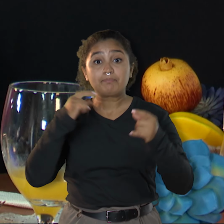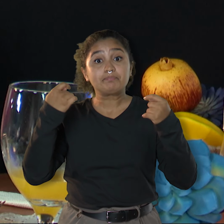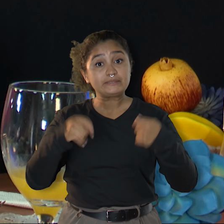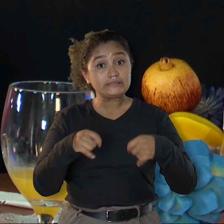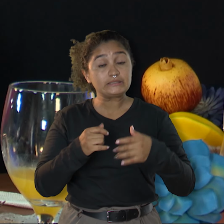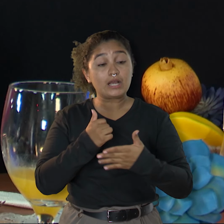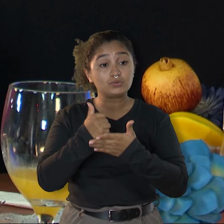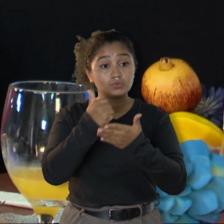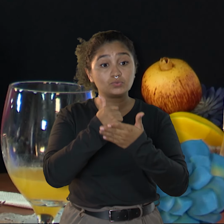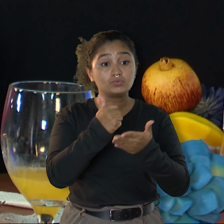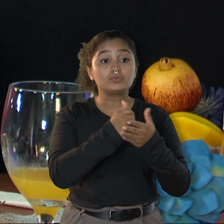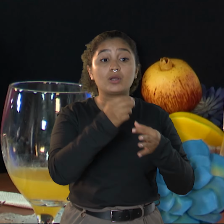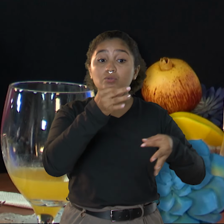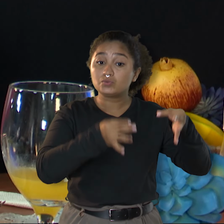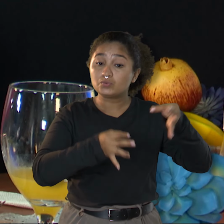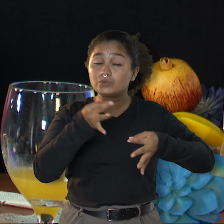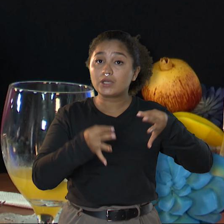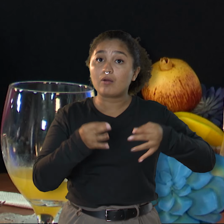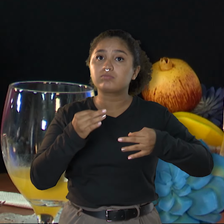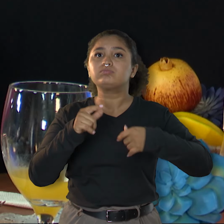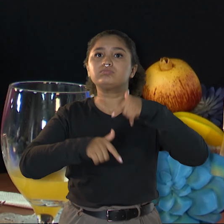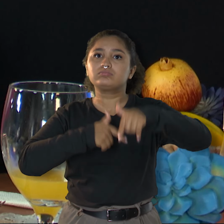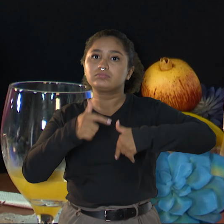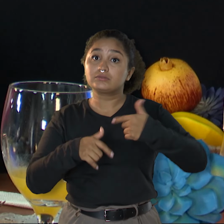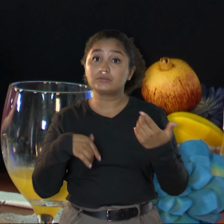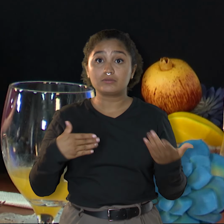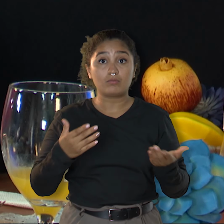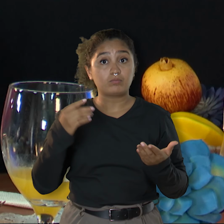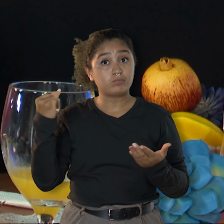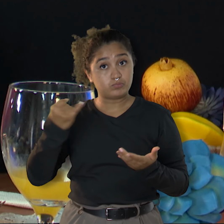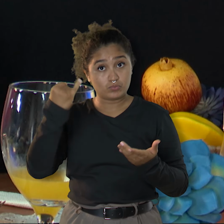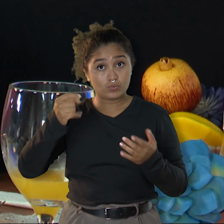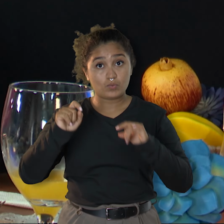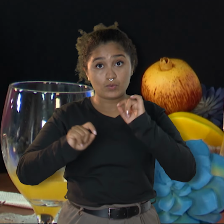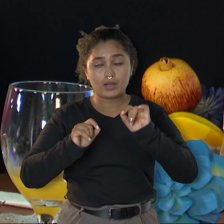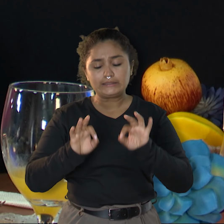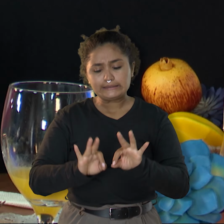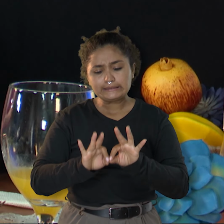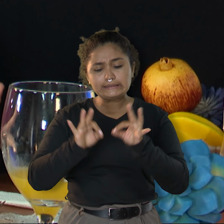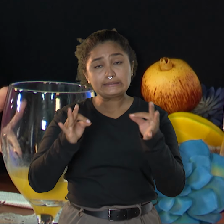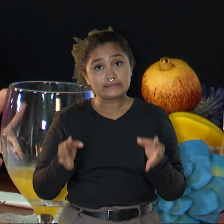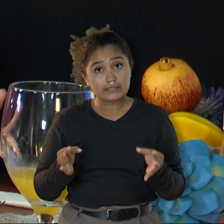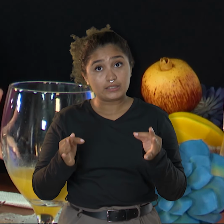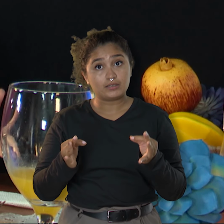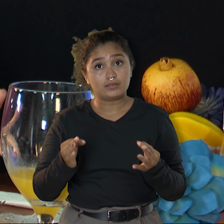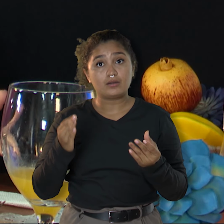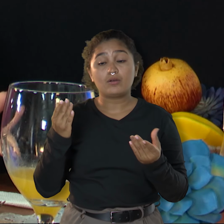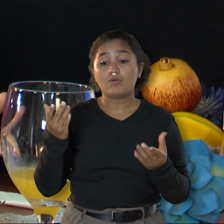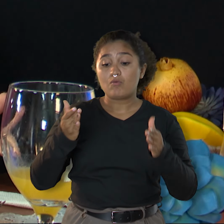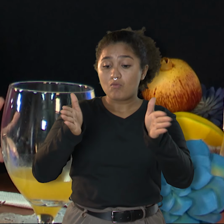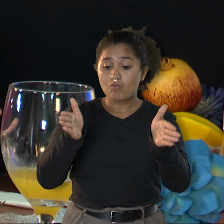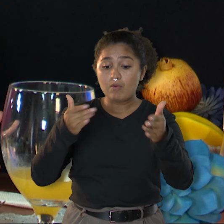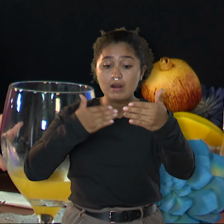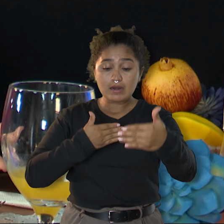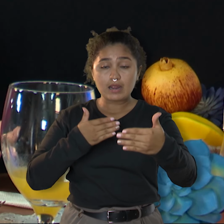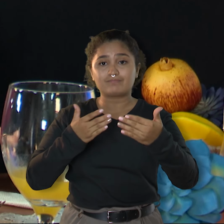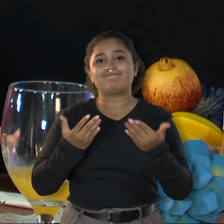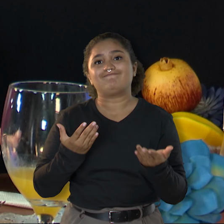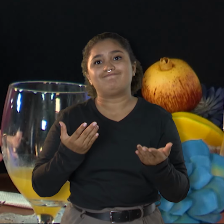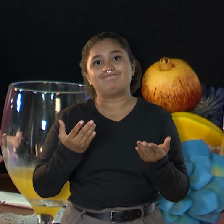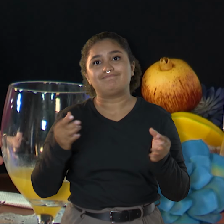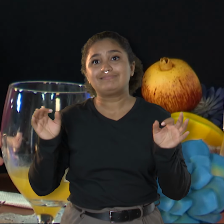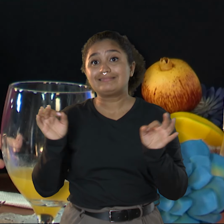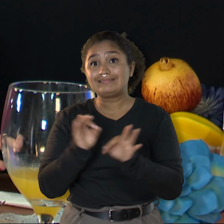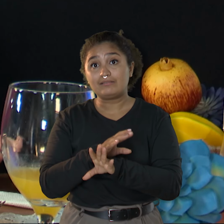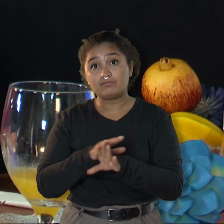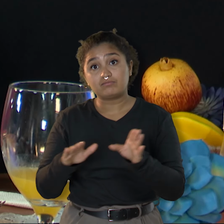para ajudar o judicial a trabalhar. Então, olha só como é importante. Um erro simples, uma contratação de uma caixa que não faz, acabou com o nosso PCJUS lá